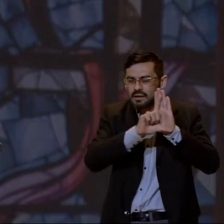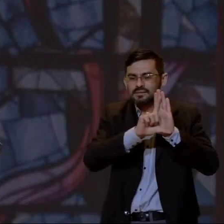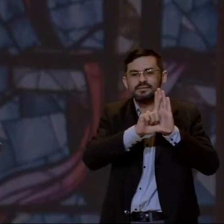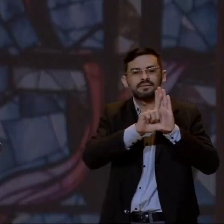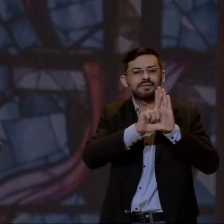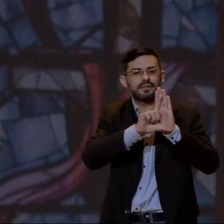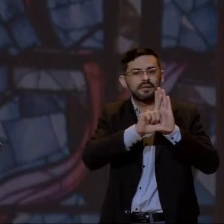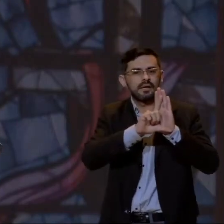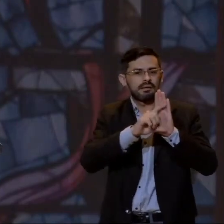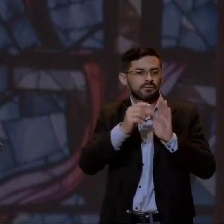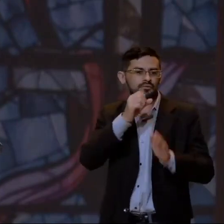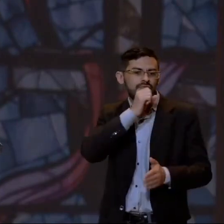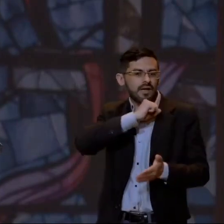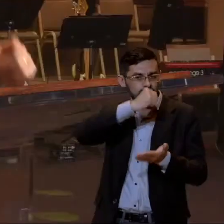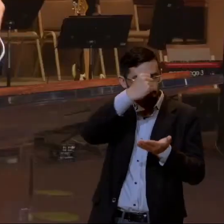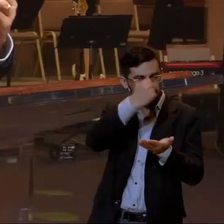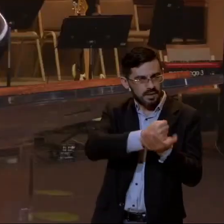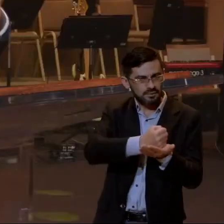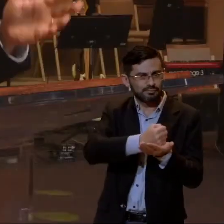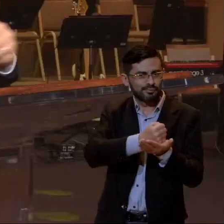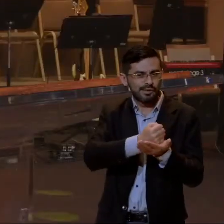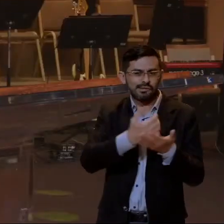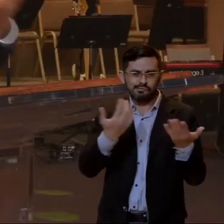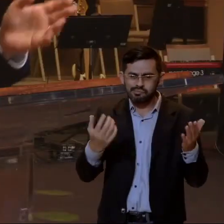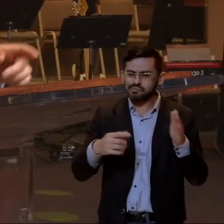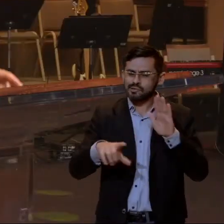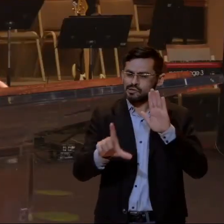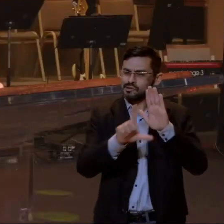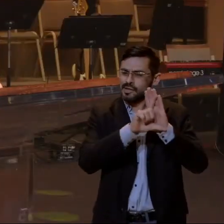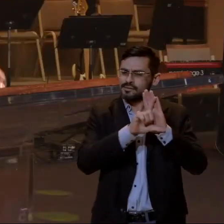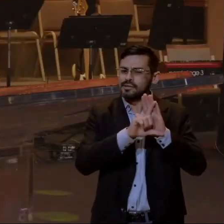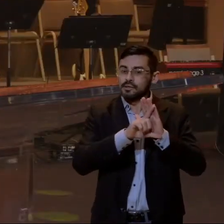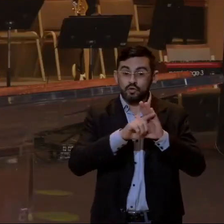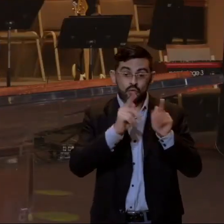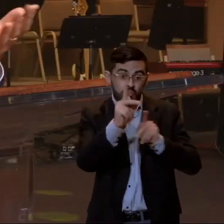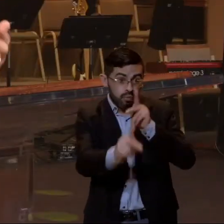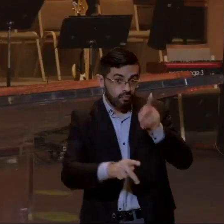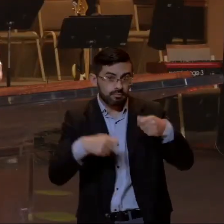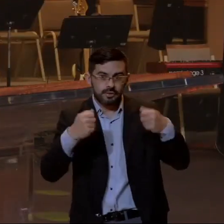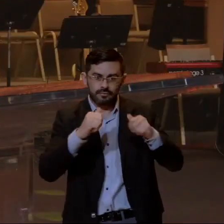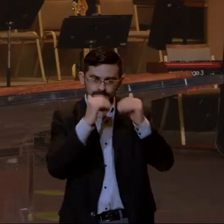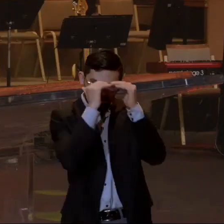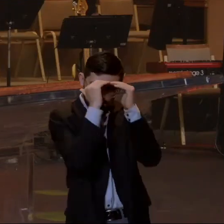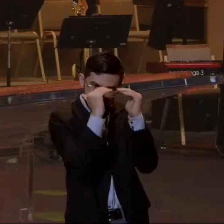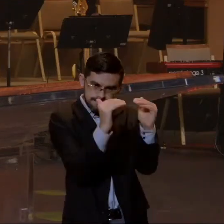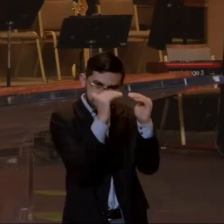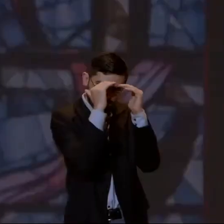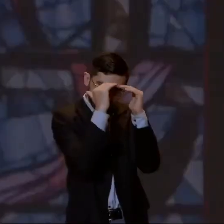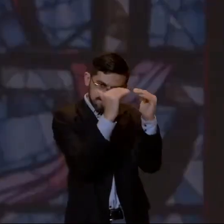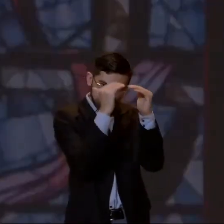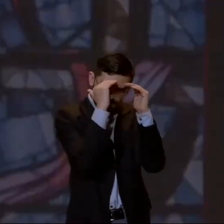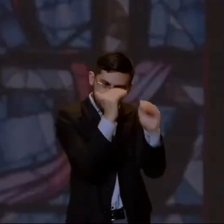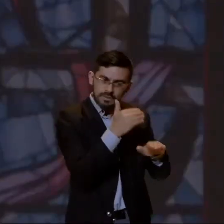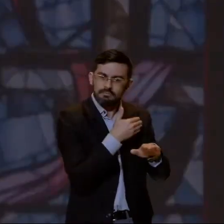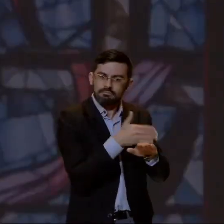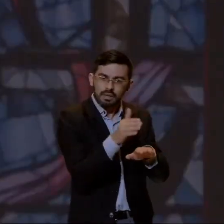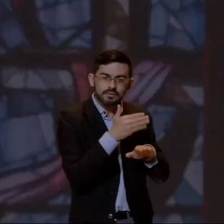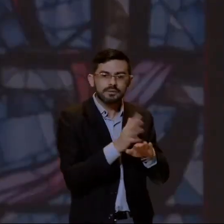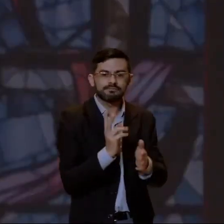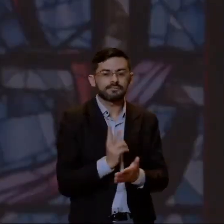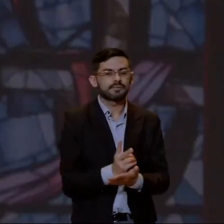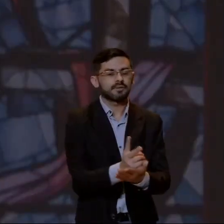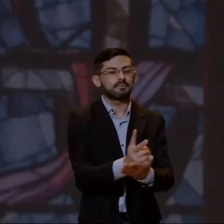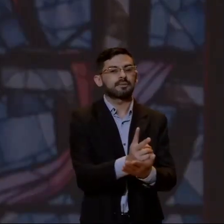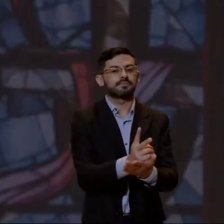leis lá do Antigo Testamento, leis mosaicas, leis judaicas, que o povo deveria seguir.